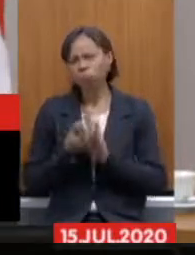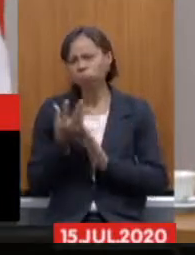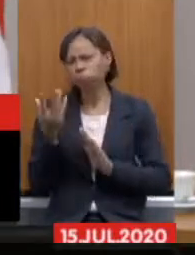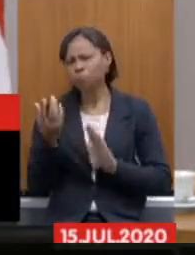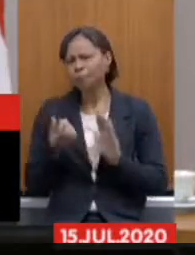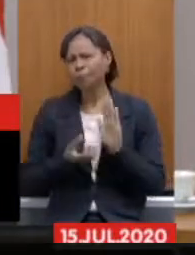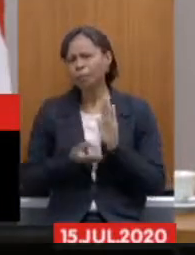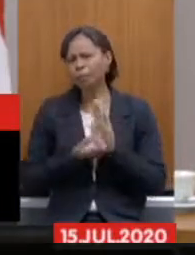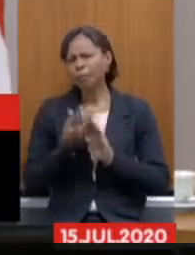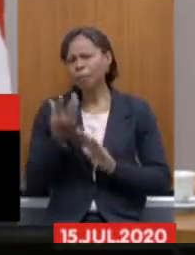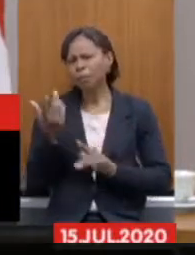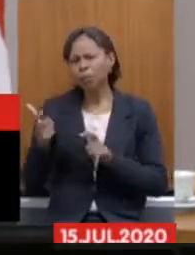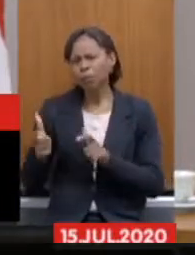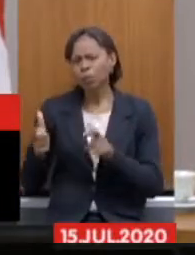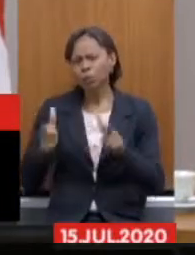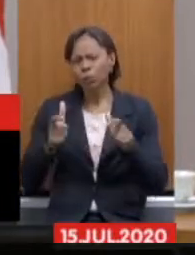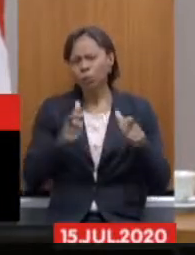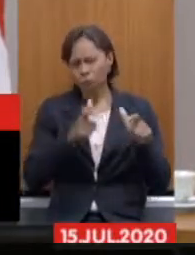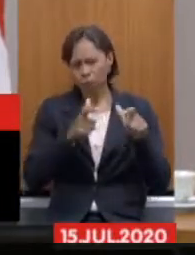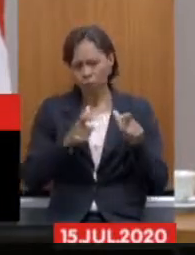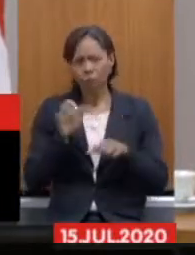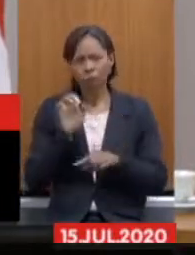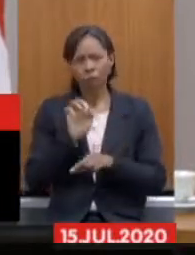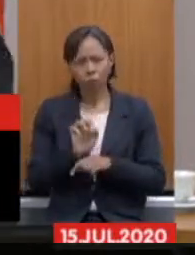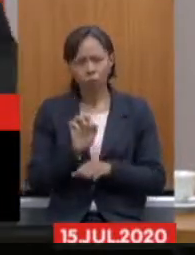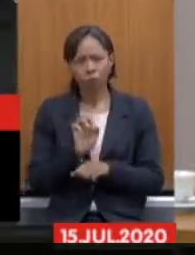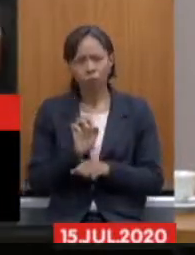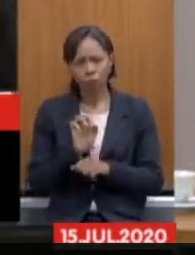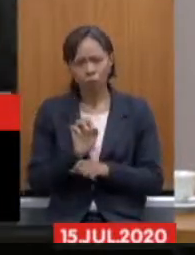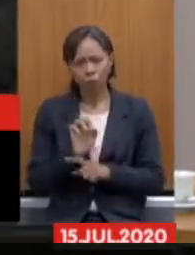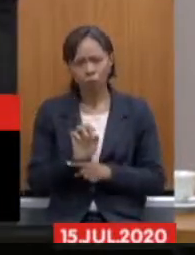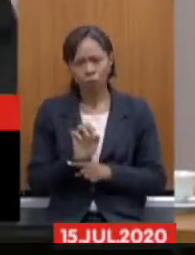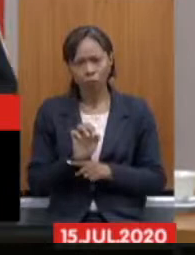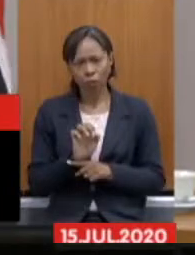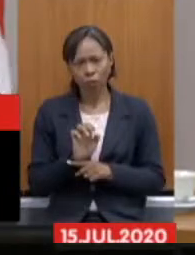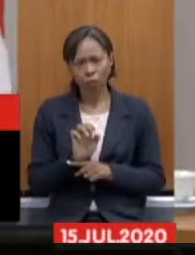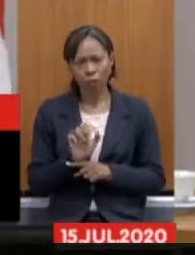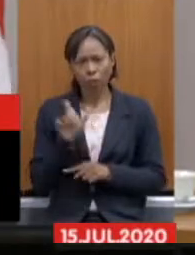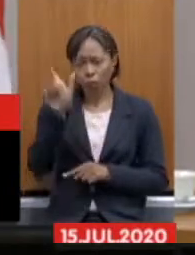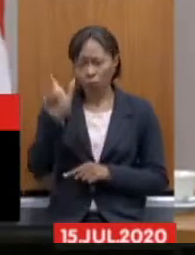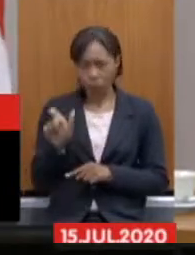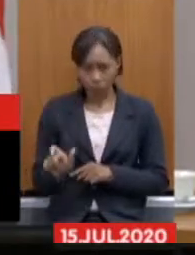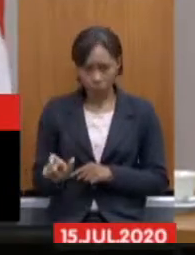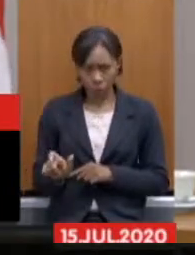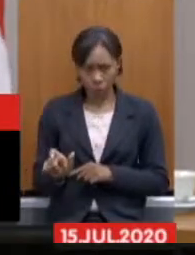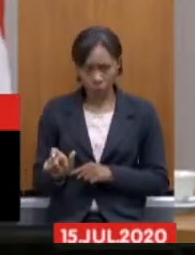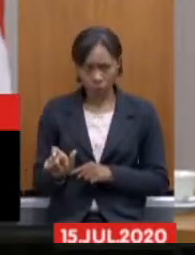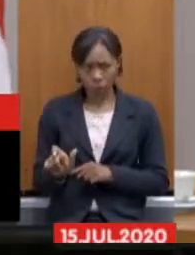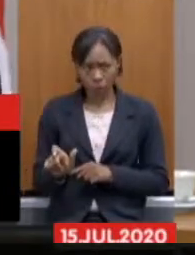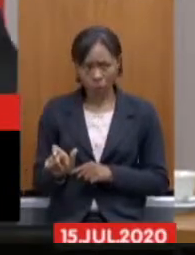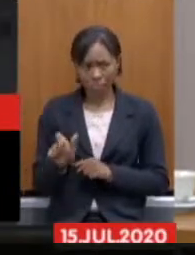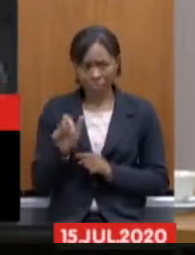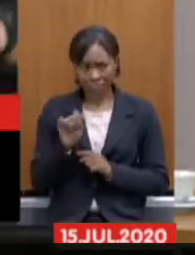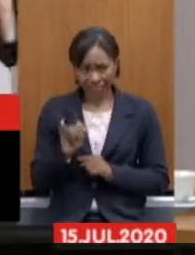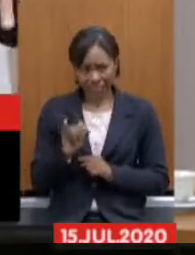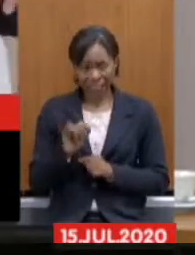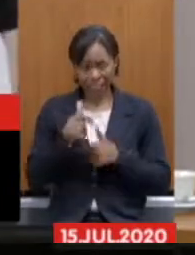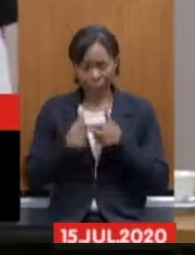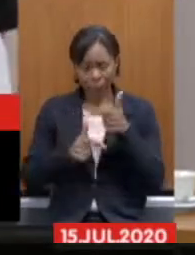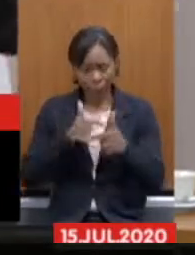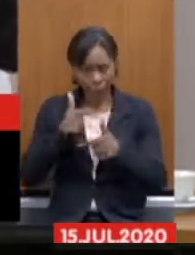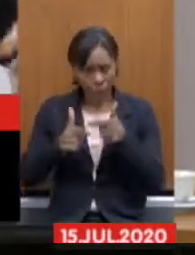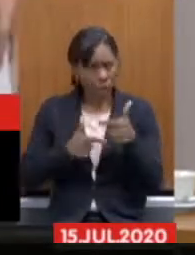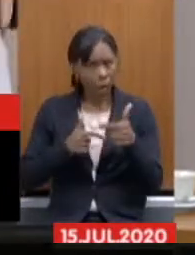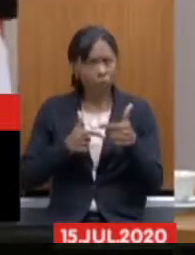em vários órgãos do estado o servidor da ativa recebe um salário